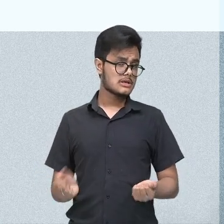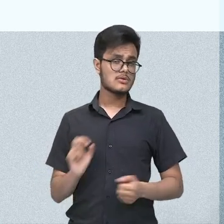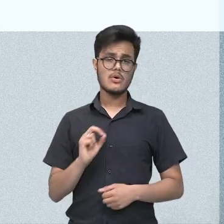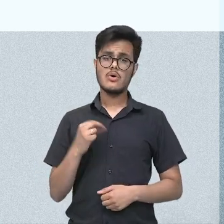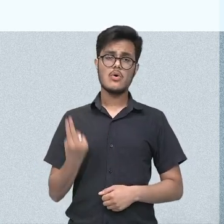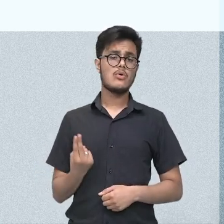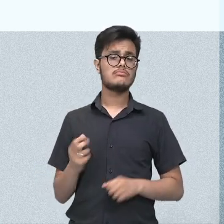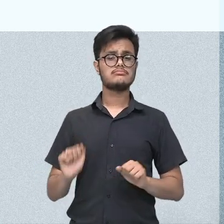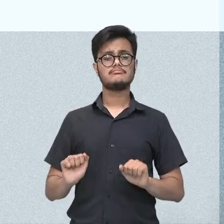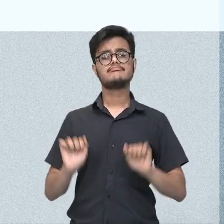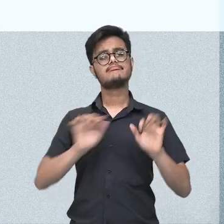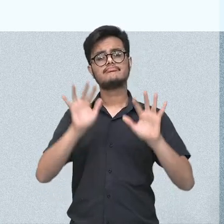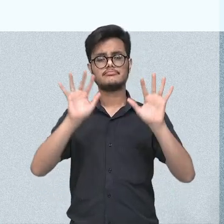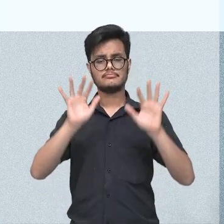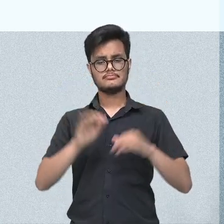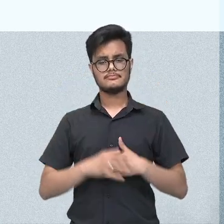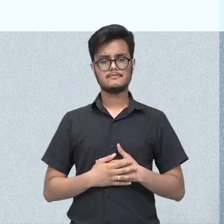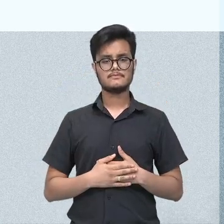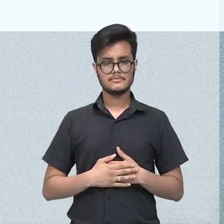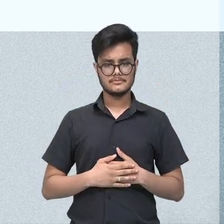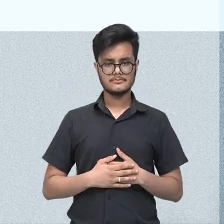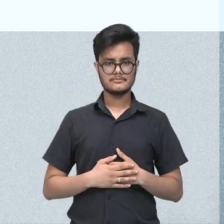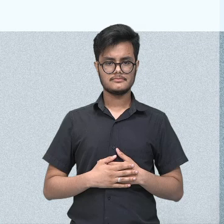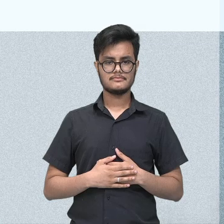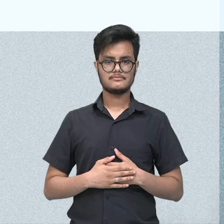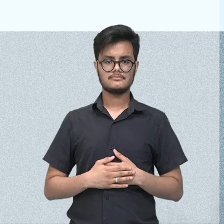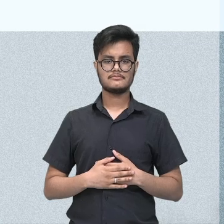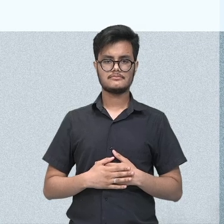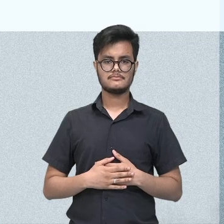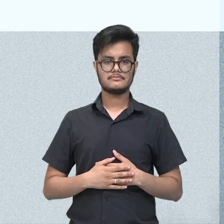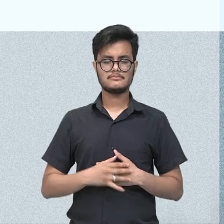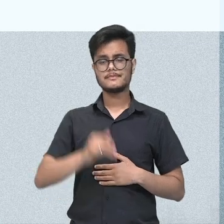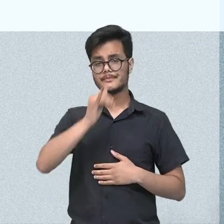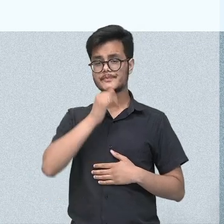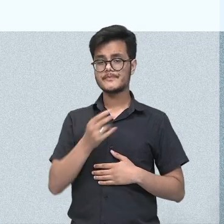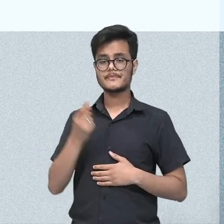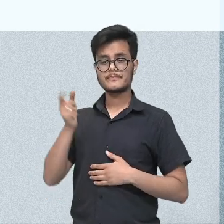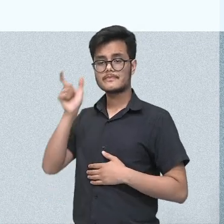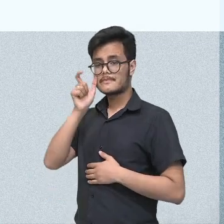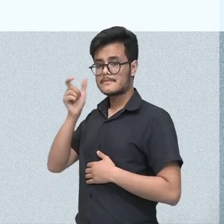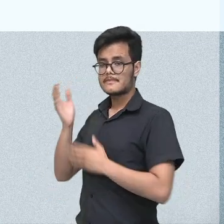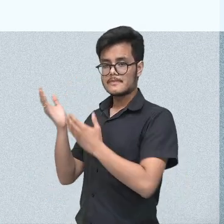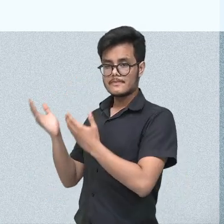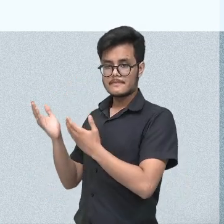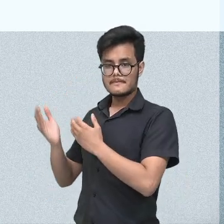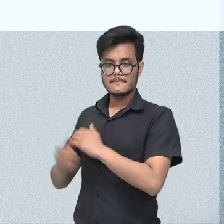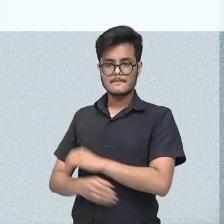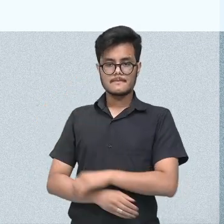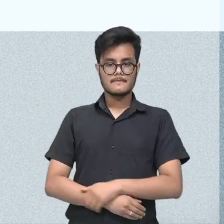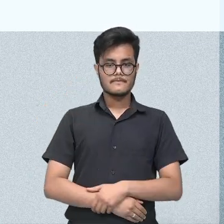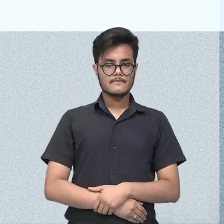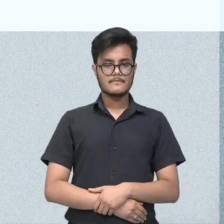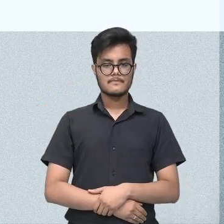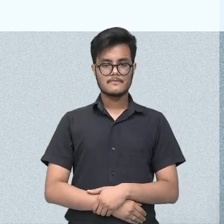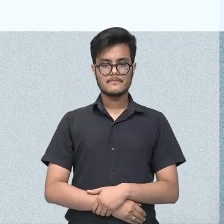ou doar elétrons ao induzido, como você pode observar na nossa